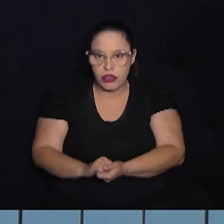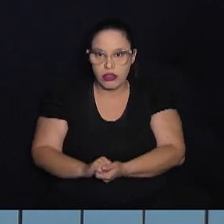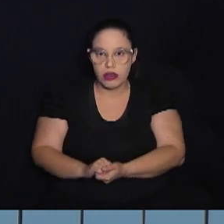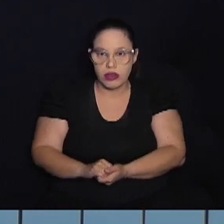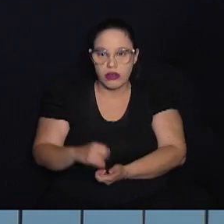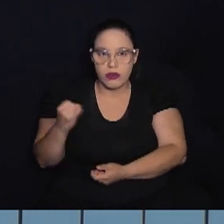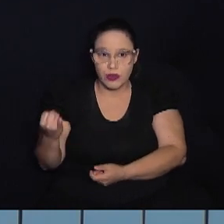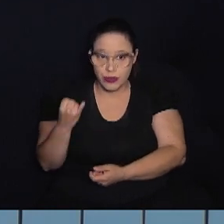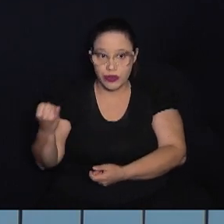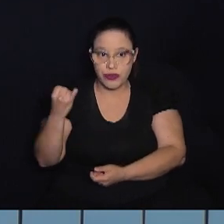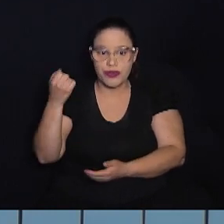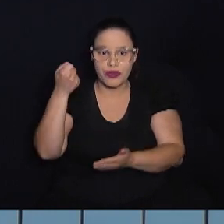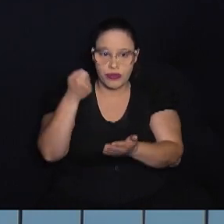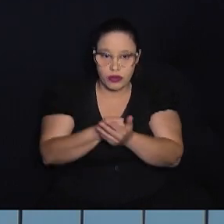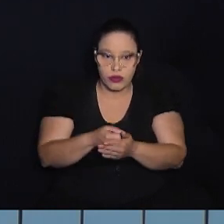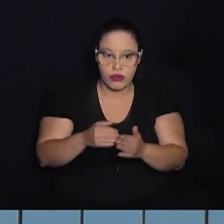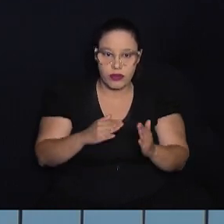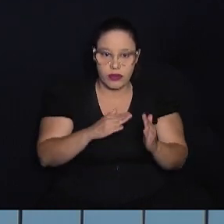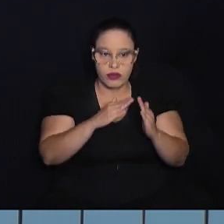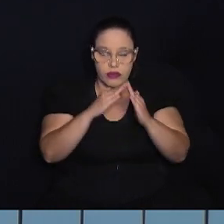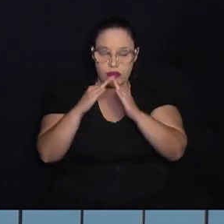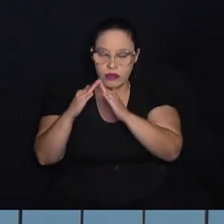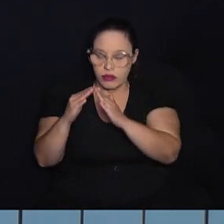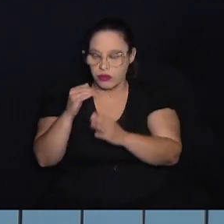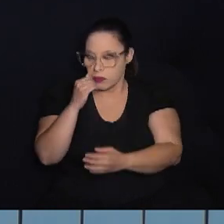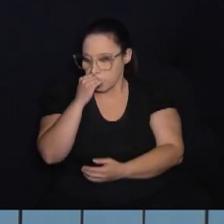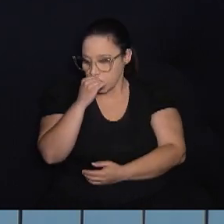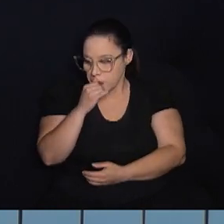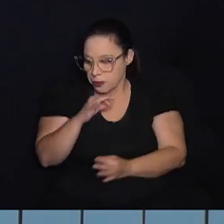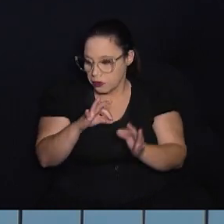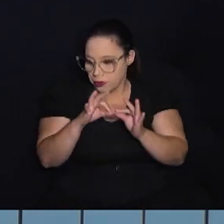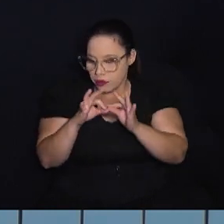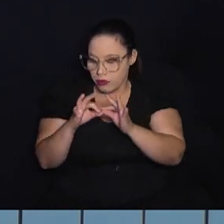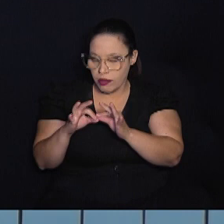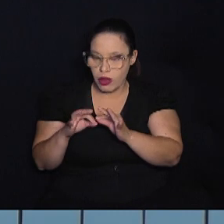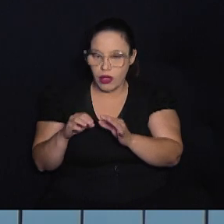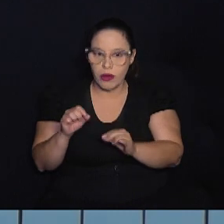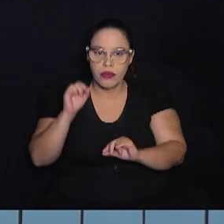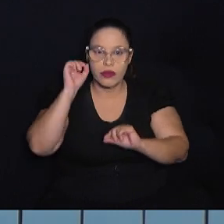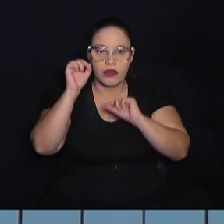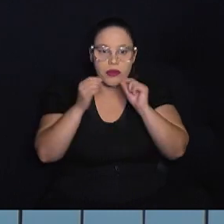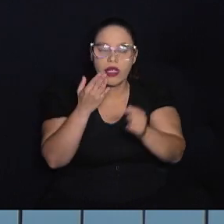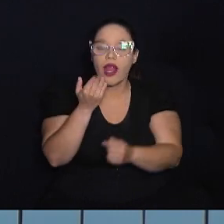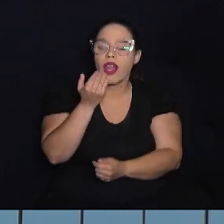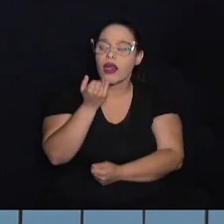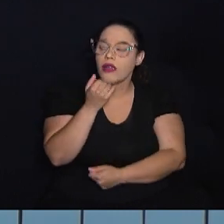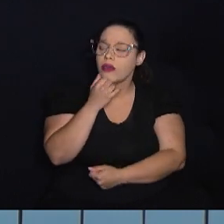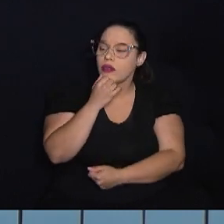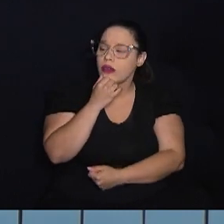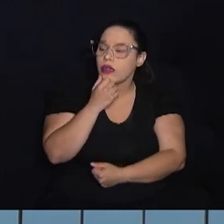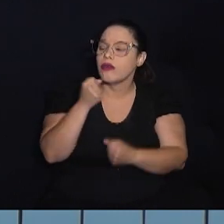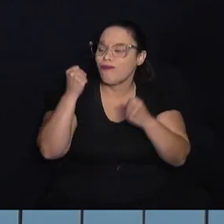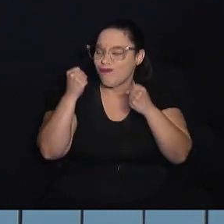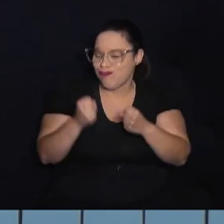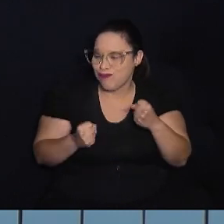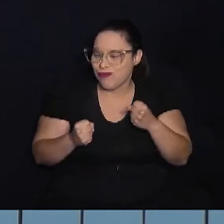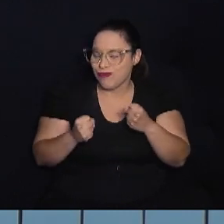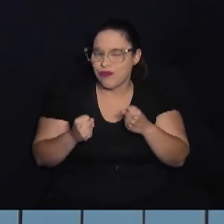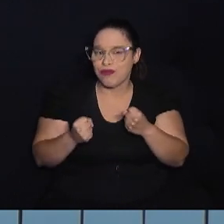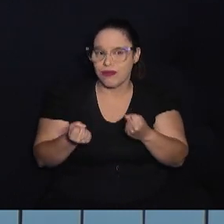acho importante a gente reforçar para o pessoal que está acompanhando se existem alguns tipos de alimentos que podem